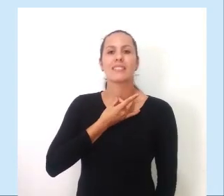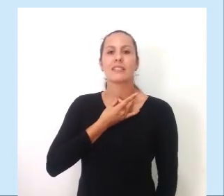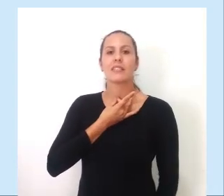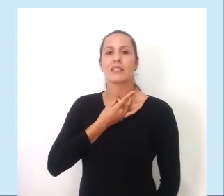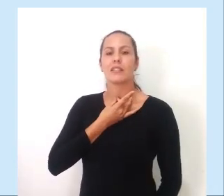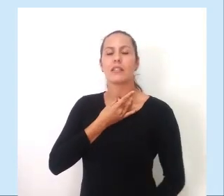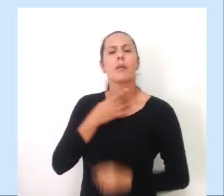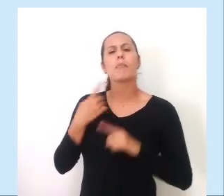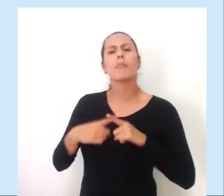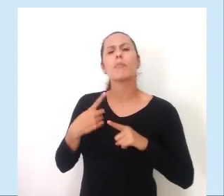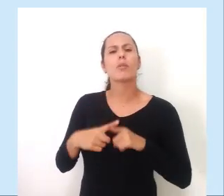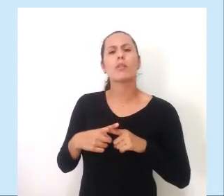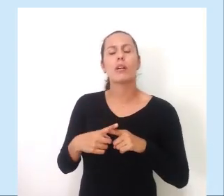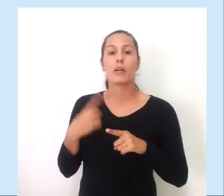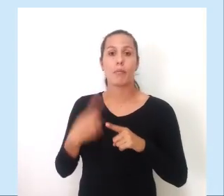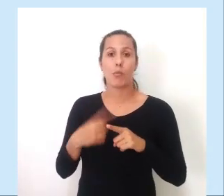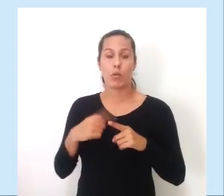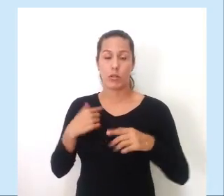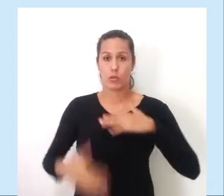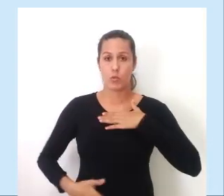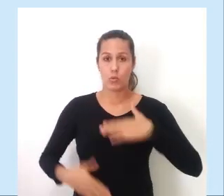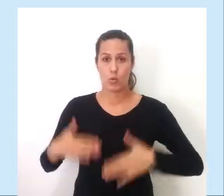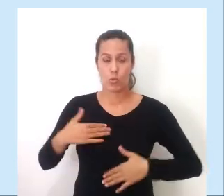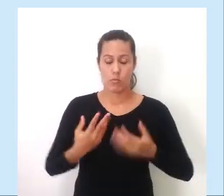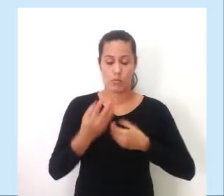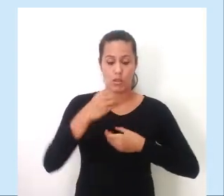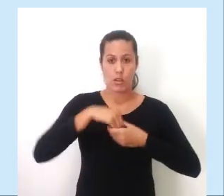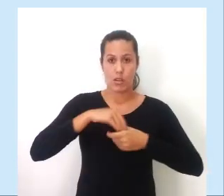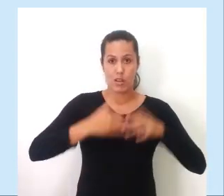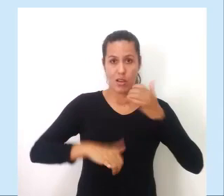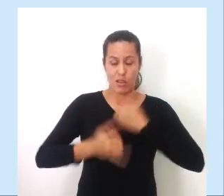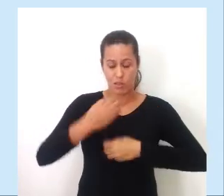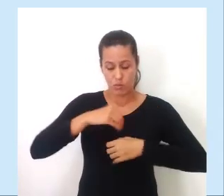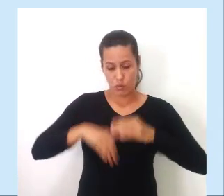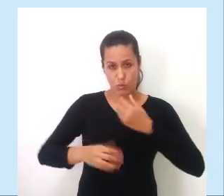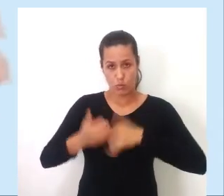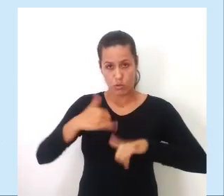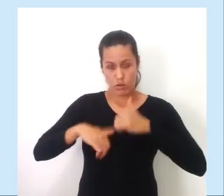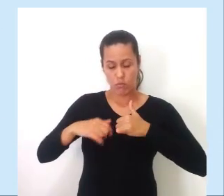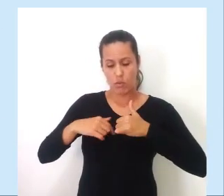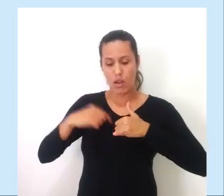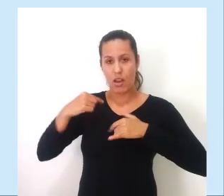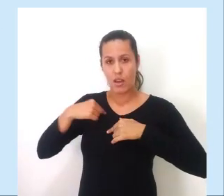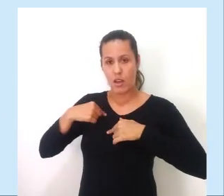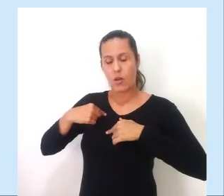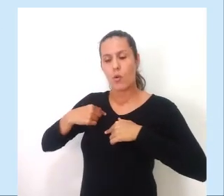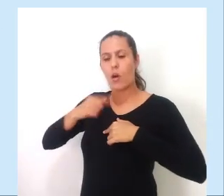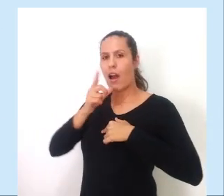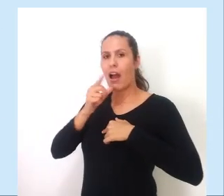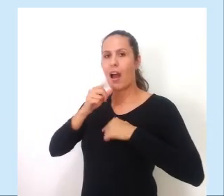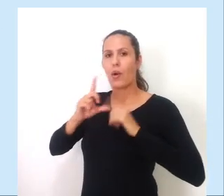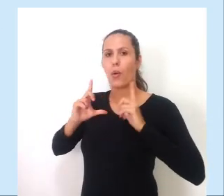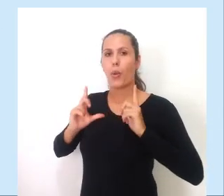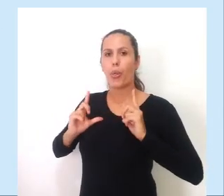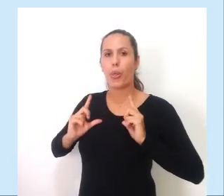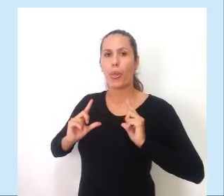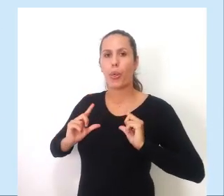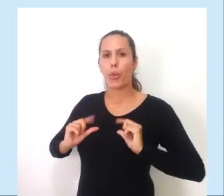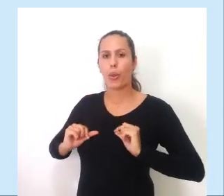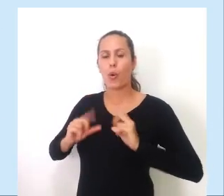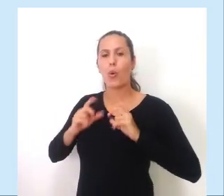respiração, nessa equação química, eu estou eliminando água, então eu vou ficar